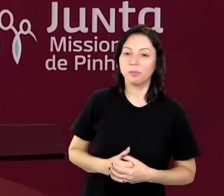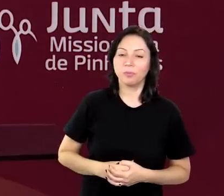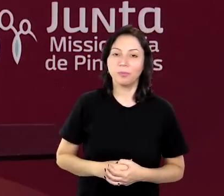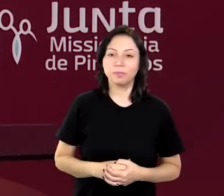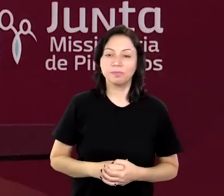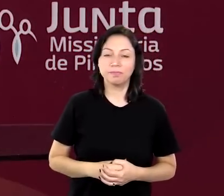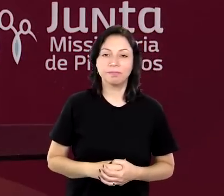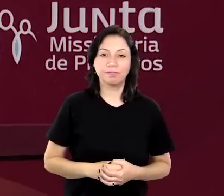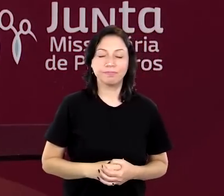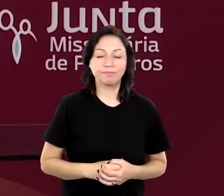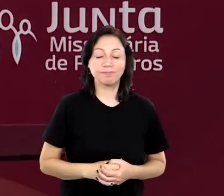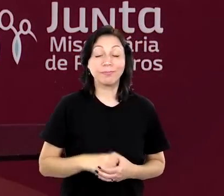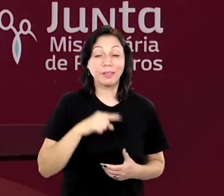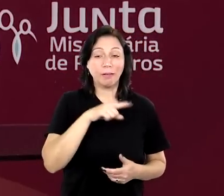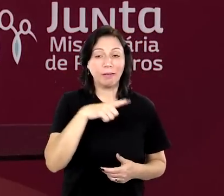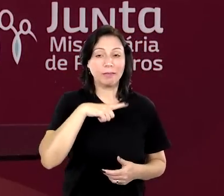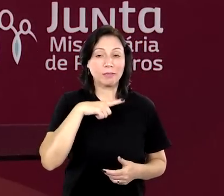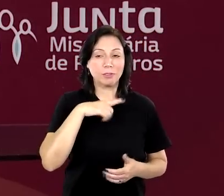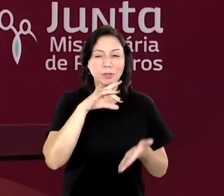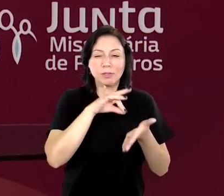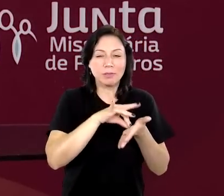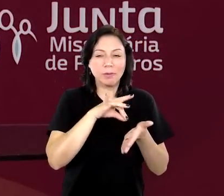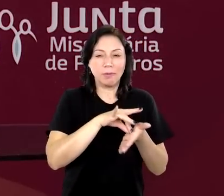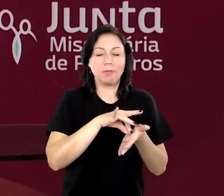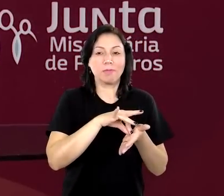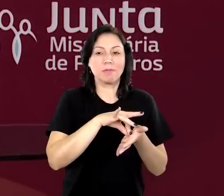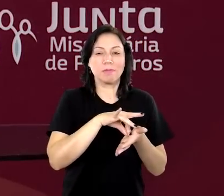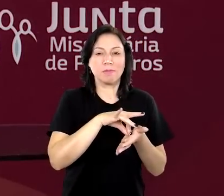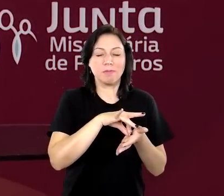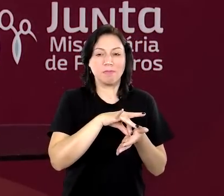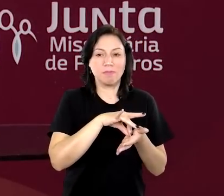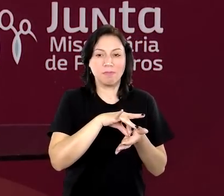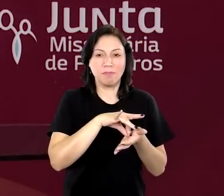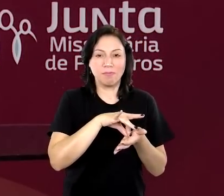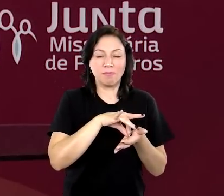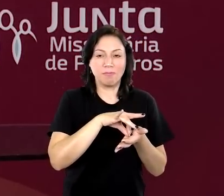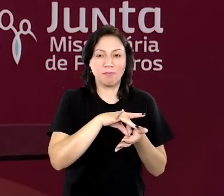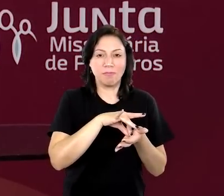Uma certeza que ela tinha no coração. Que se cumpra